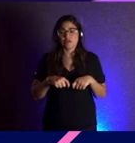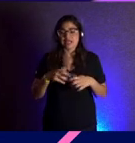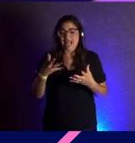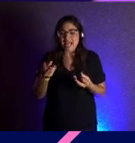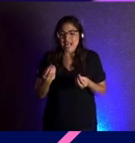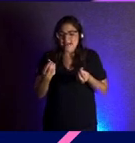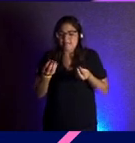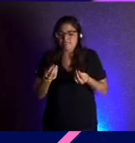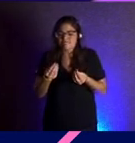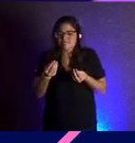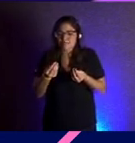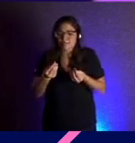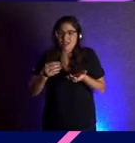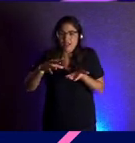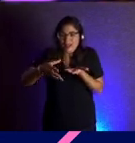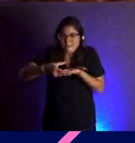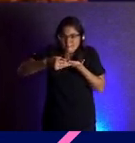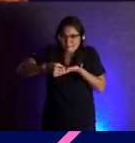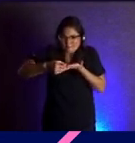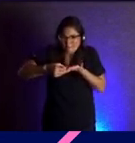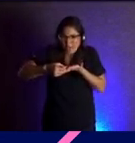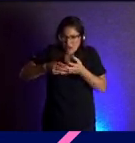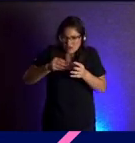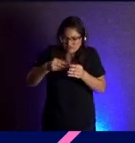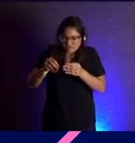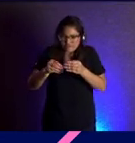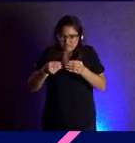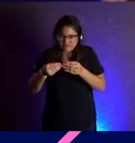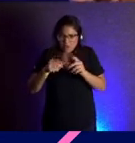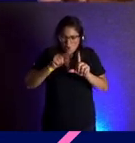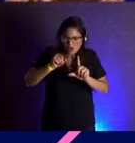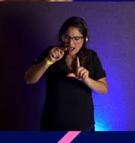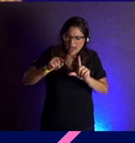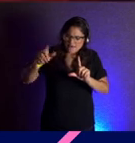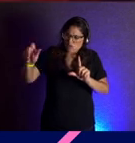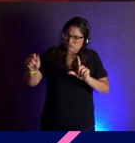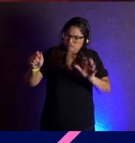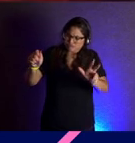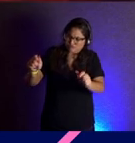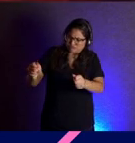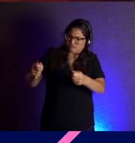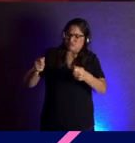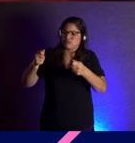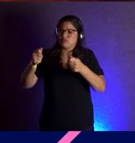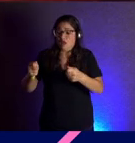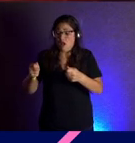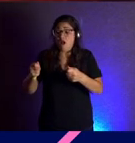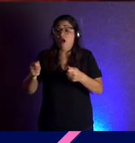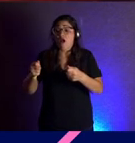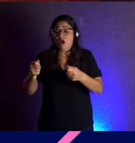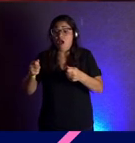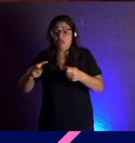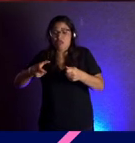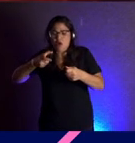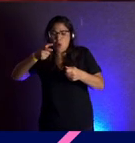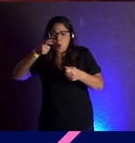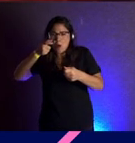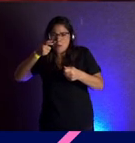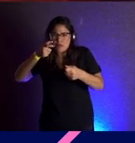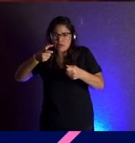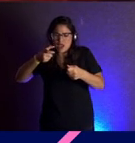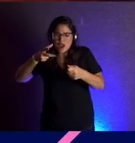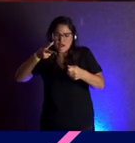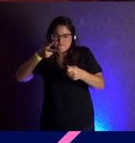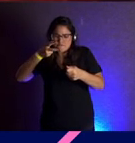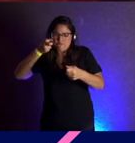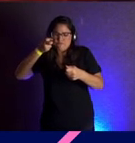né? E nesses gráficos palatáveis, a gente observa que tem uma, enfim, uma tendência